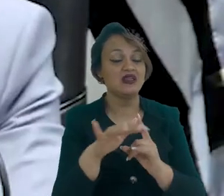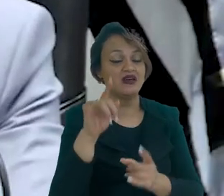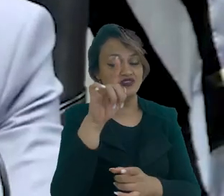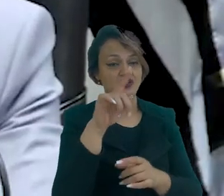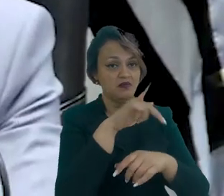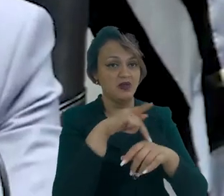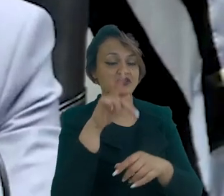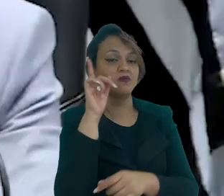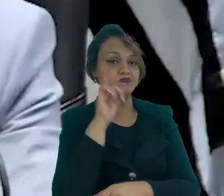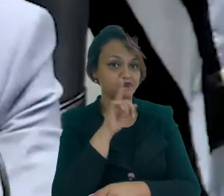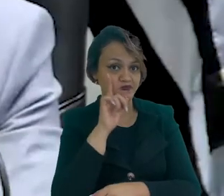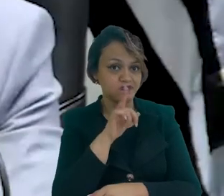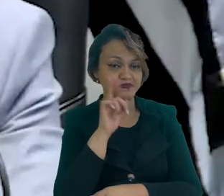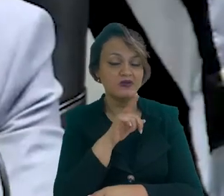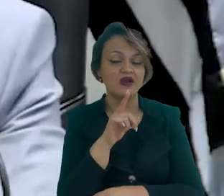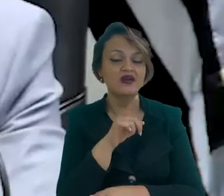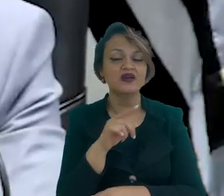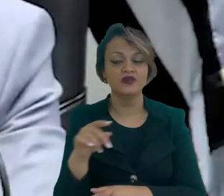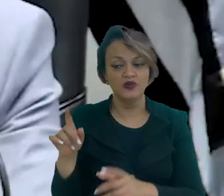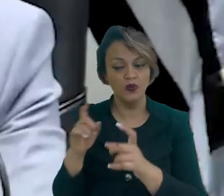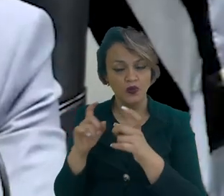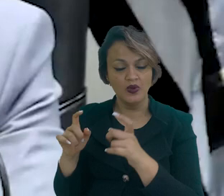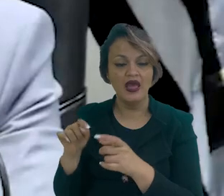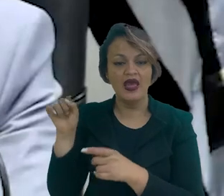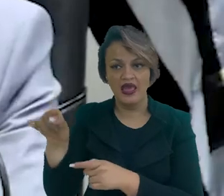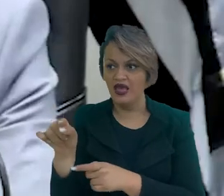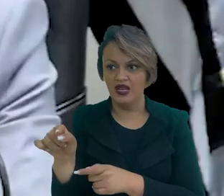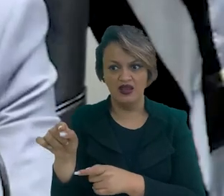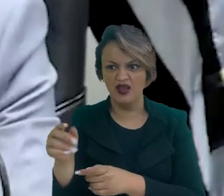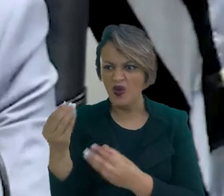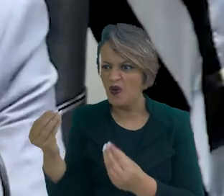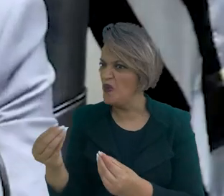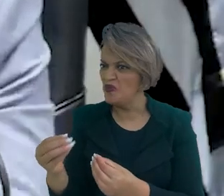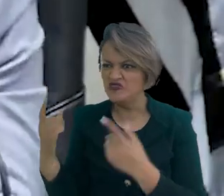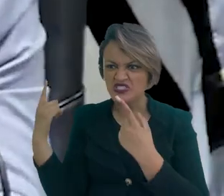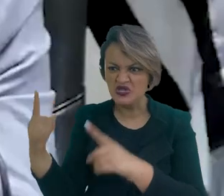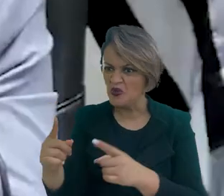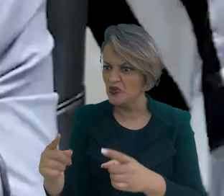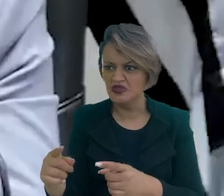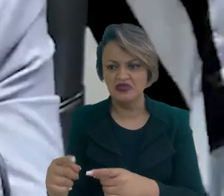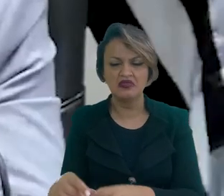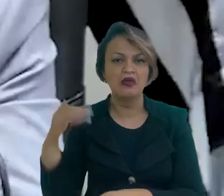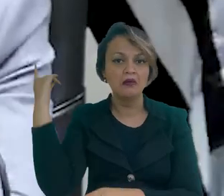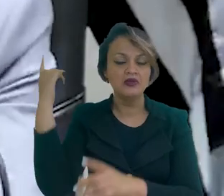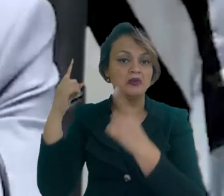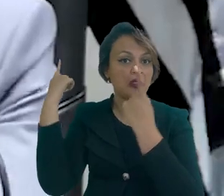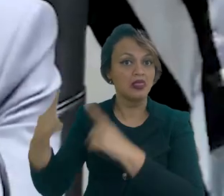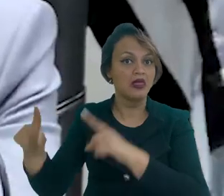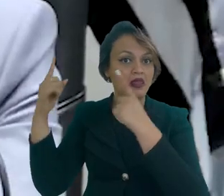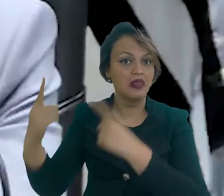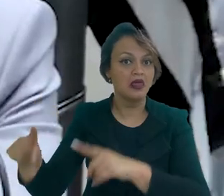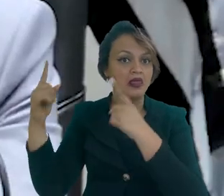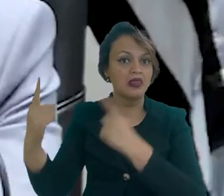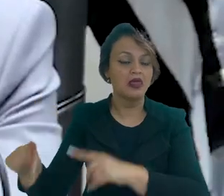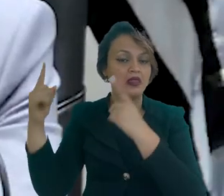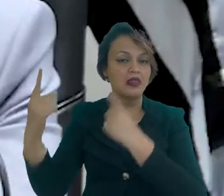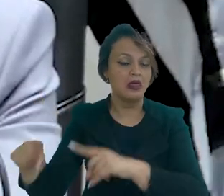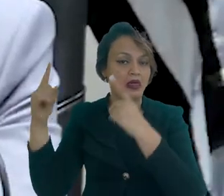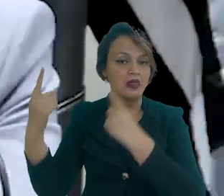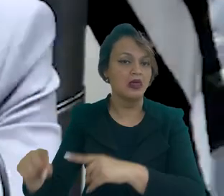e ela é pela sociedade americana ela pelo círculo dela inclusive ela é crucificada